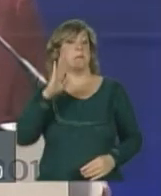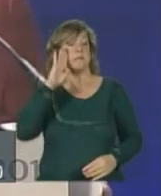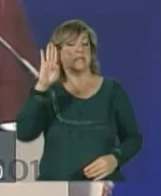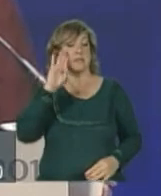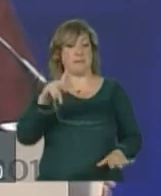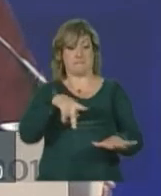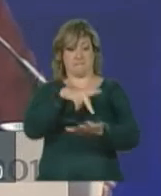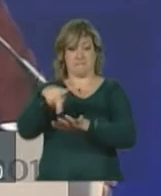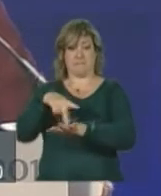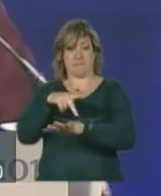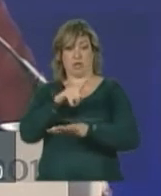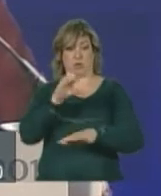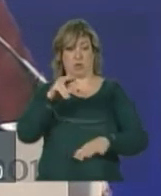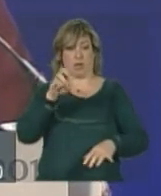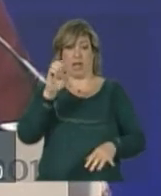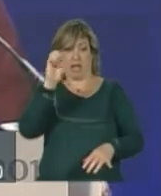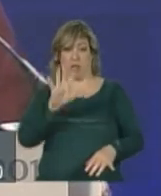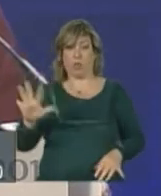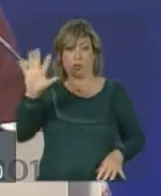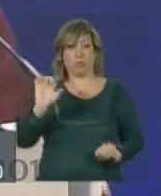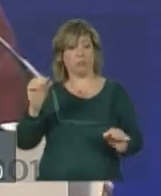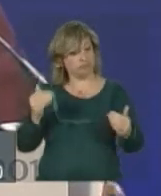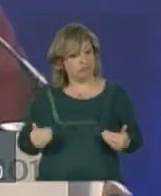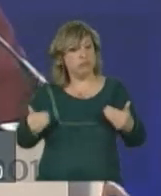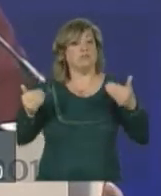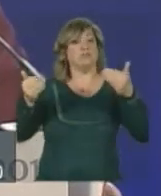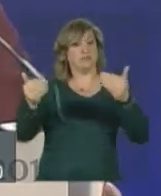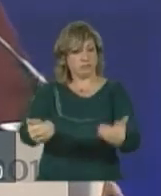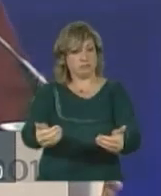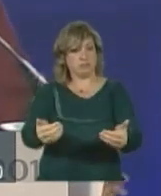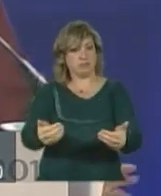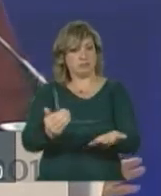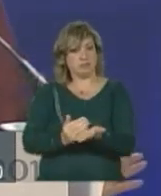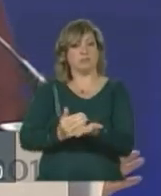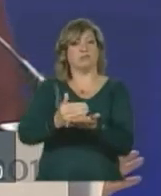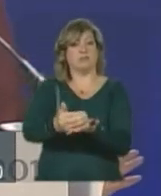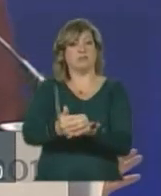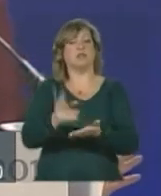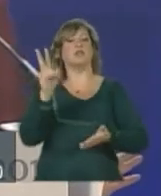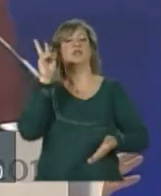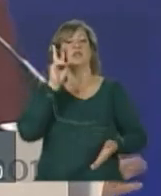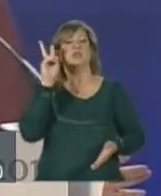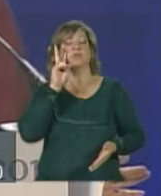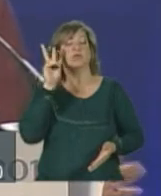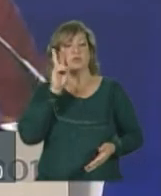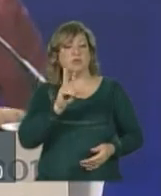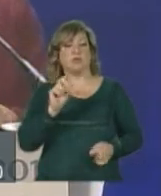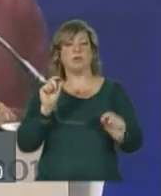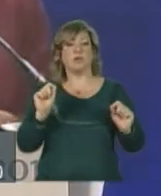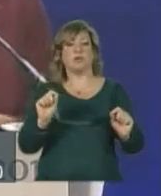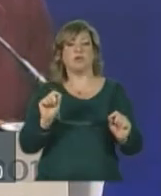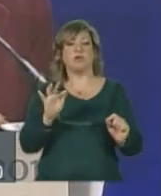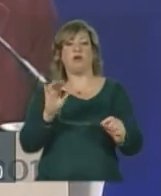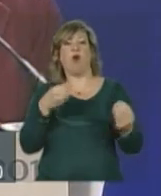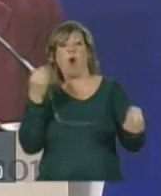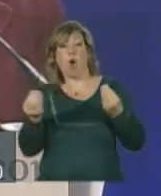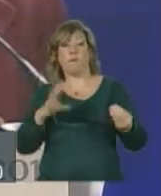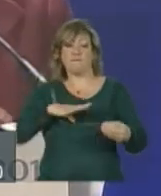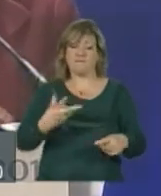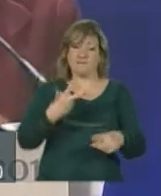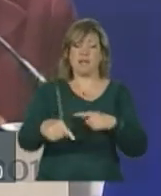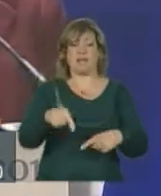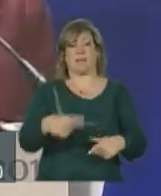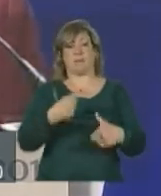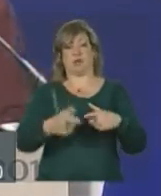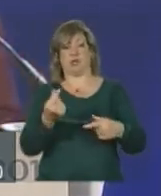principalmente os países da zona do euro deram um passo à frente no que se refere à forma de enfrentar a crise.